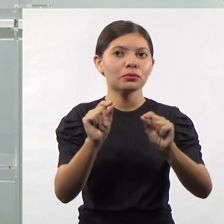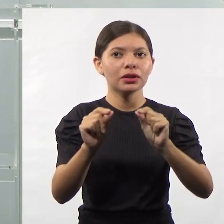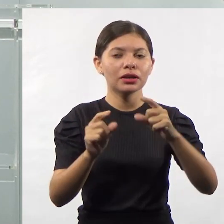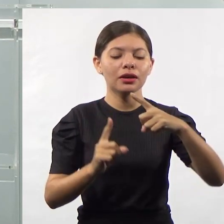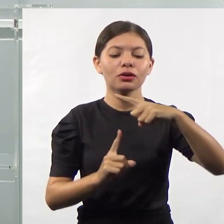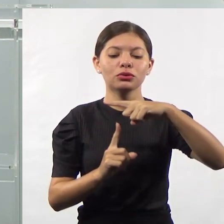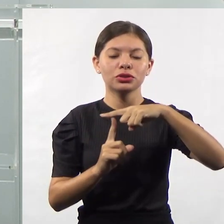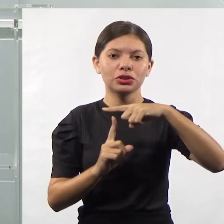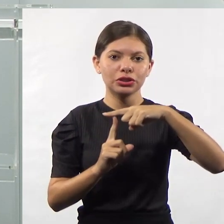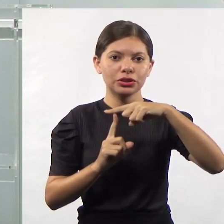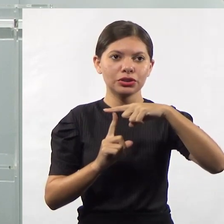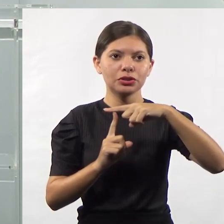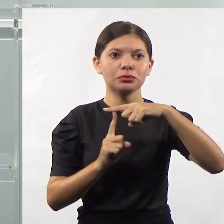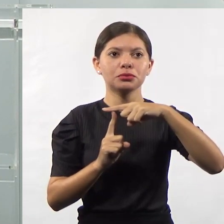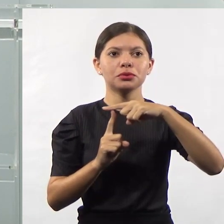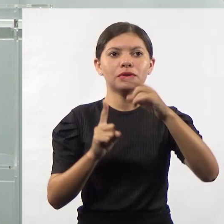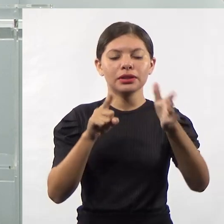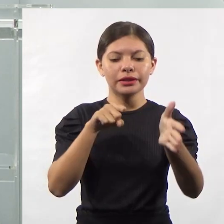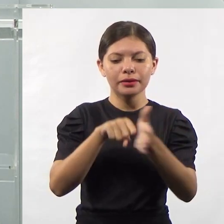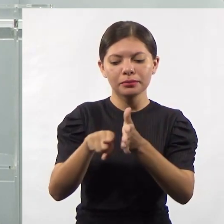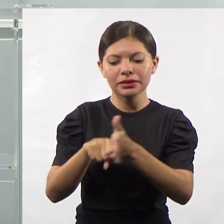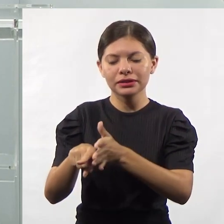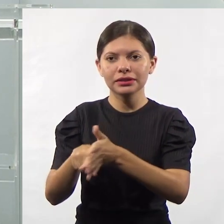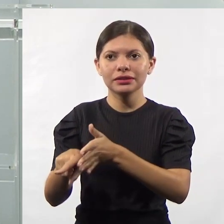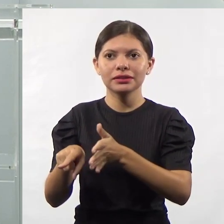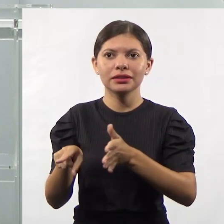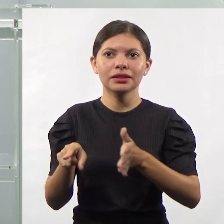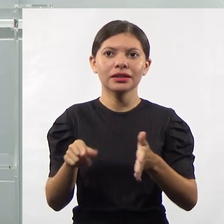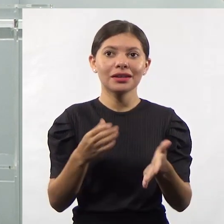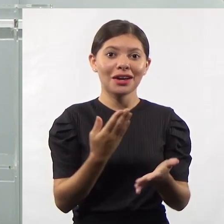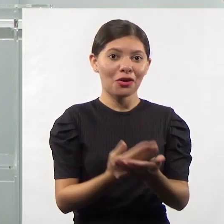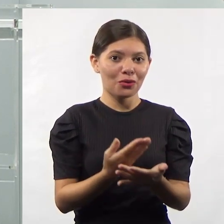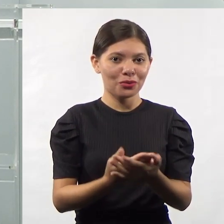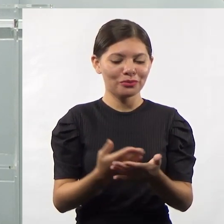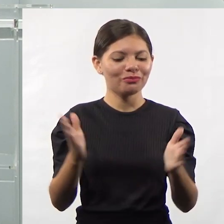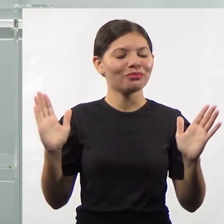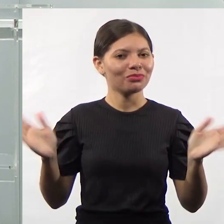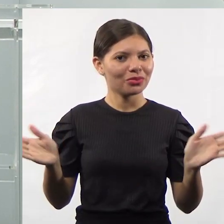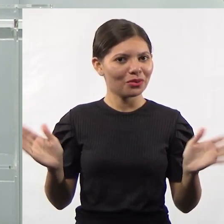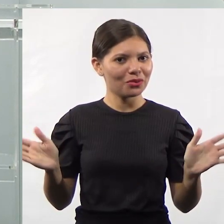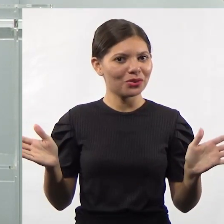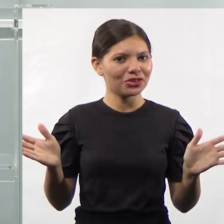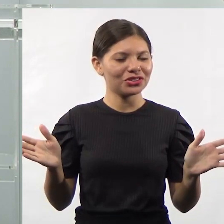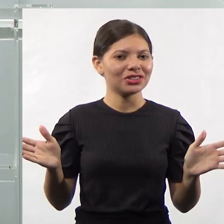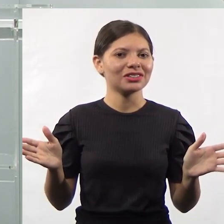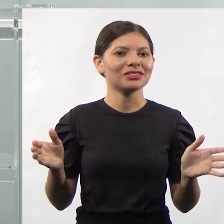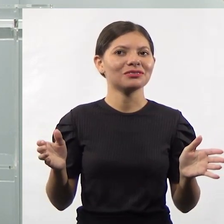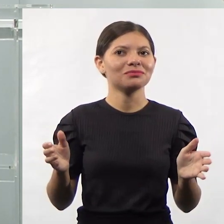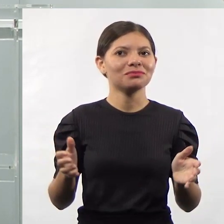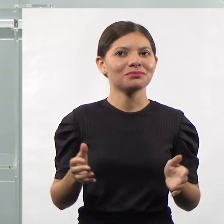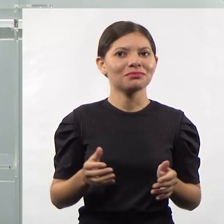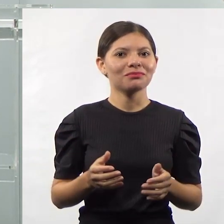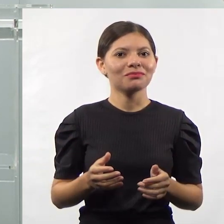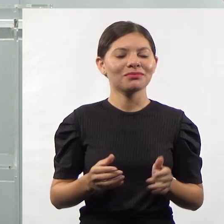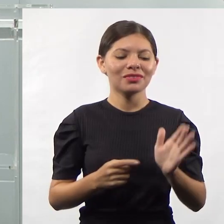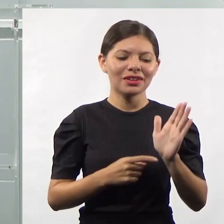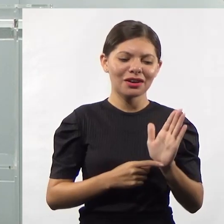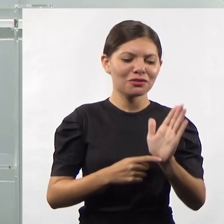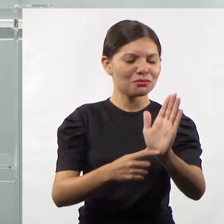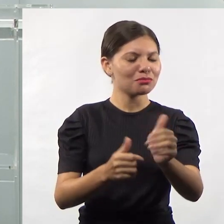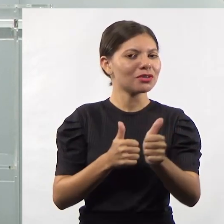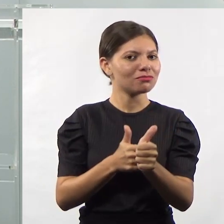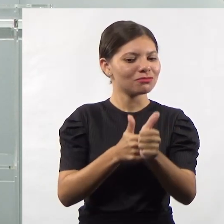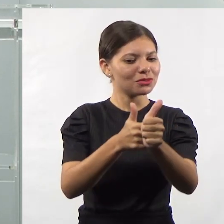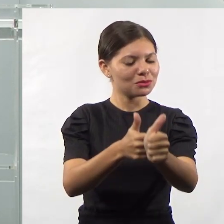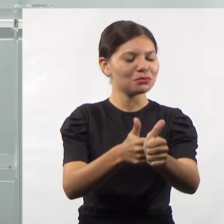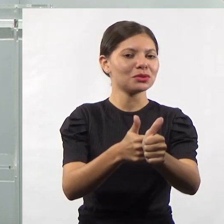o tipo da pesquisa, que é o episódio que você vai estudar aqui hoje, agora. Então, acompanhe esse